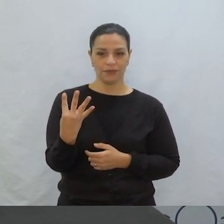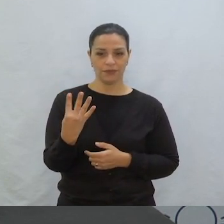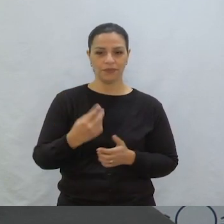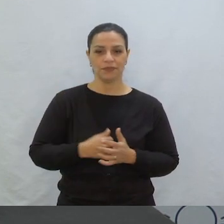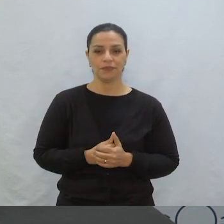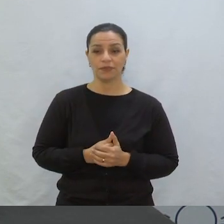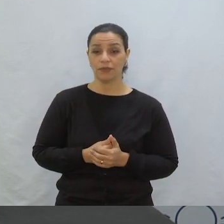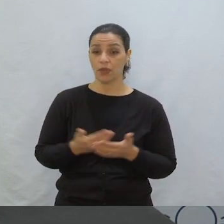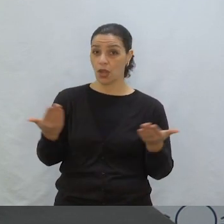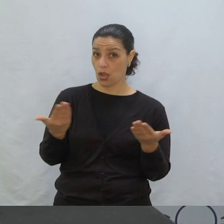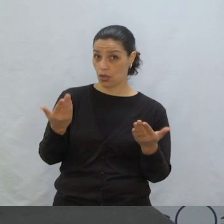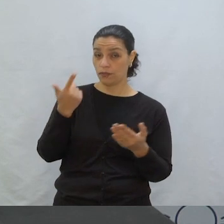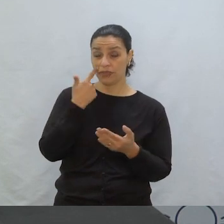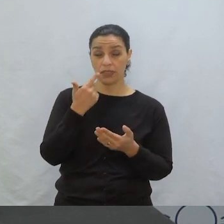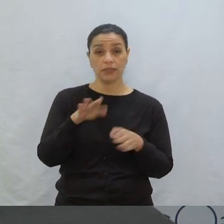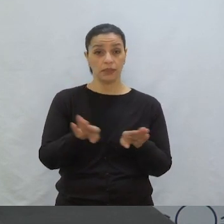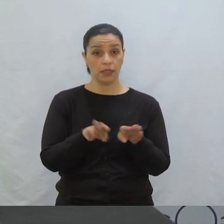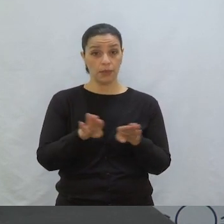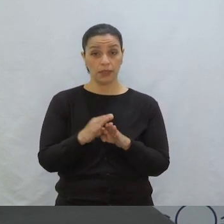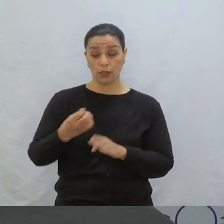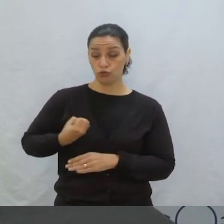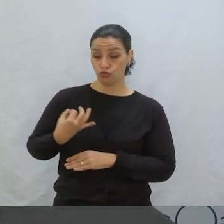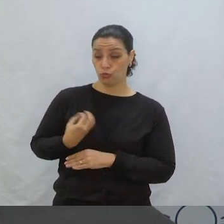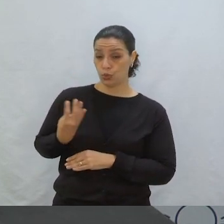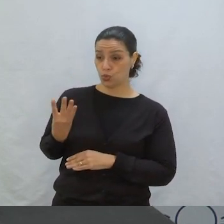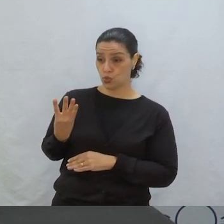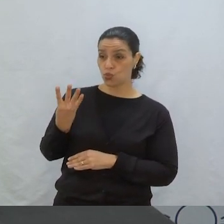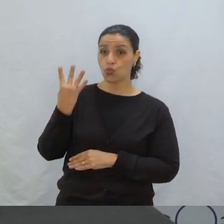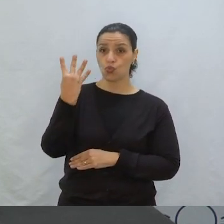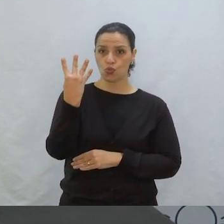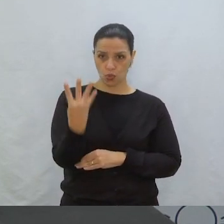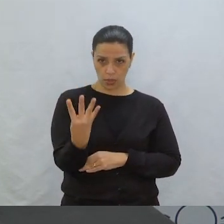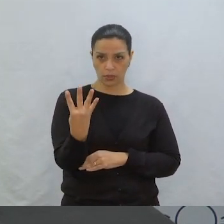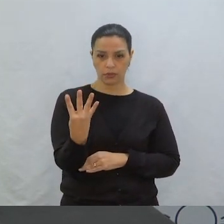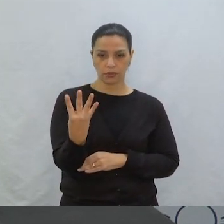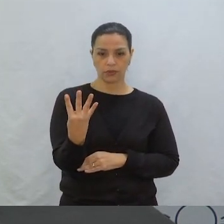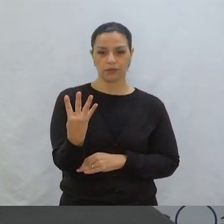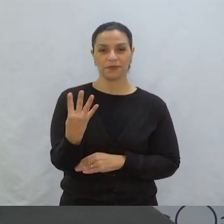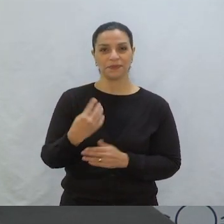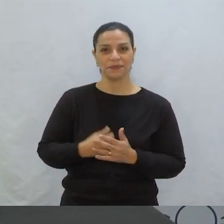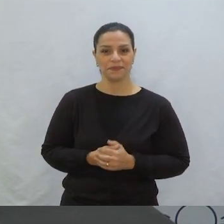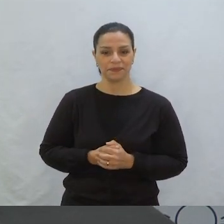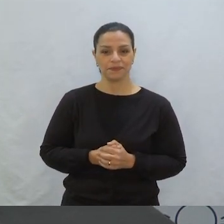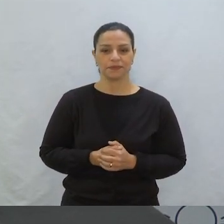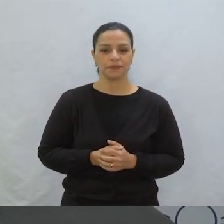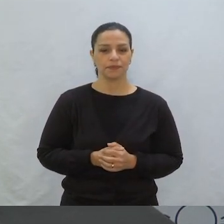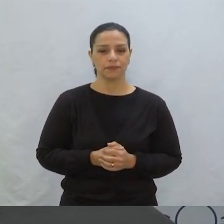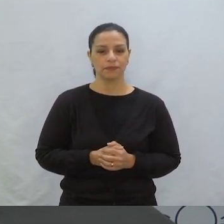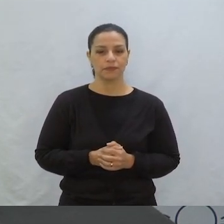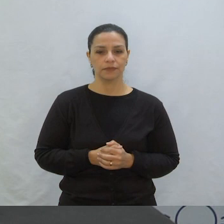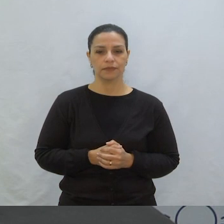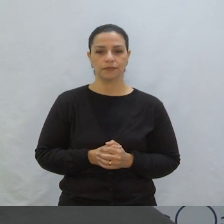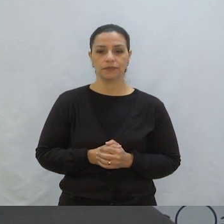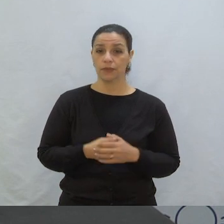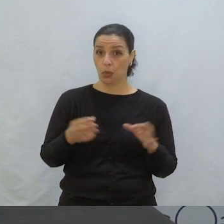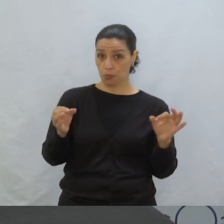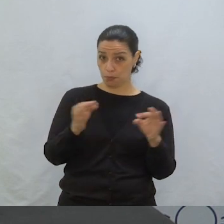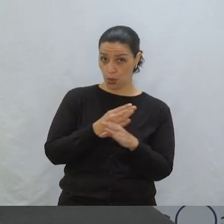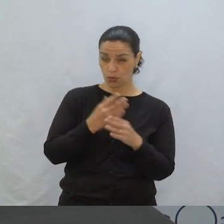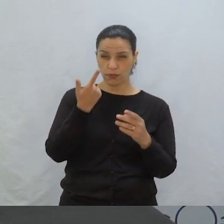1, 2, 3, 4. E você vai separar da sua ficha numérica e eu também vou separar aqui o número